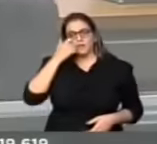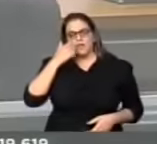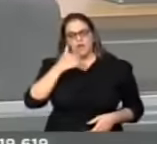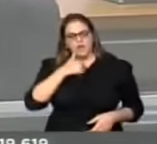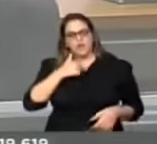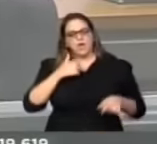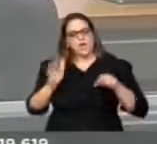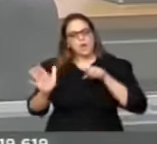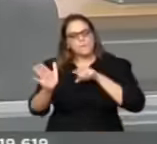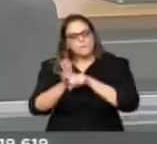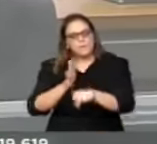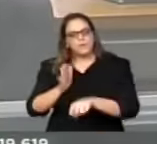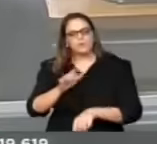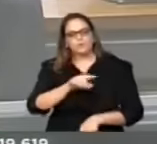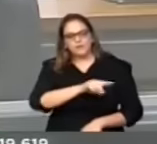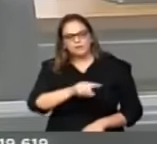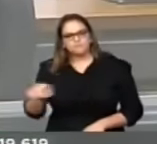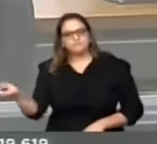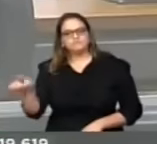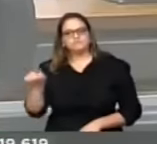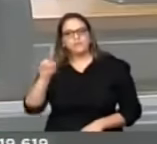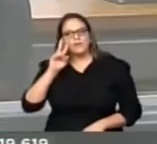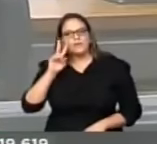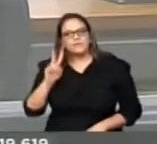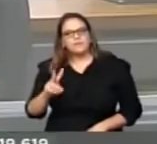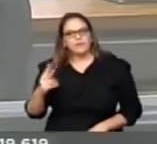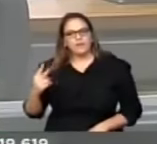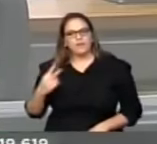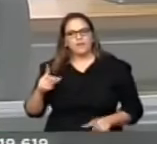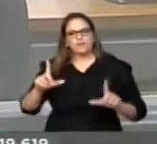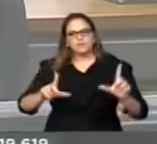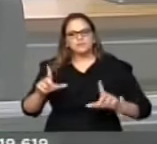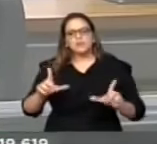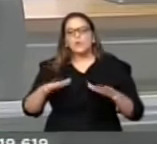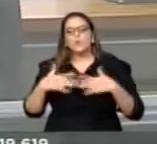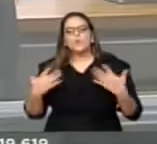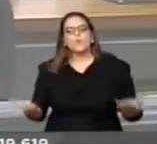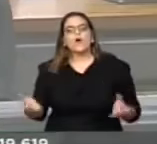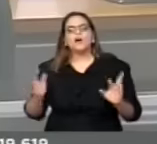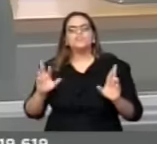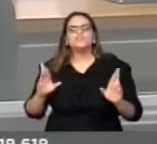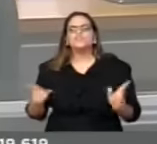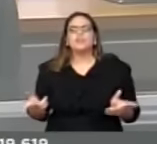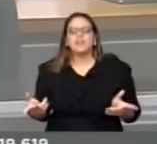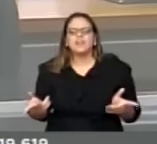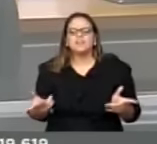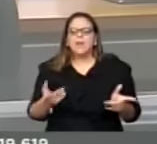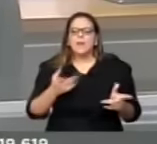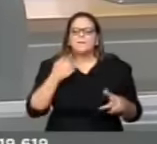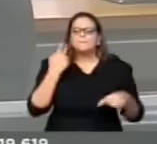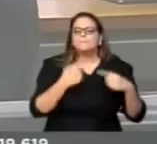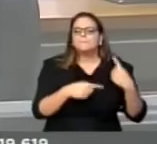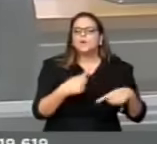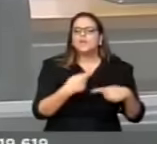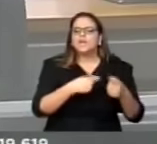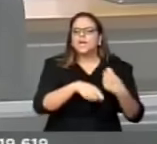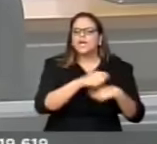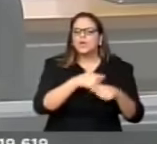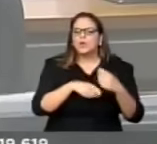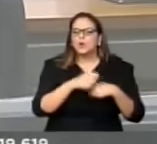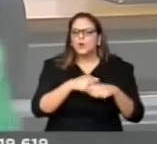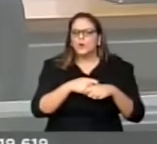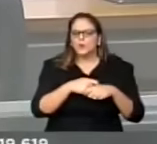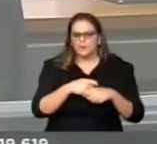a quem nos ouve e vê, qual é a diferença de política econômica que existe entre